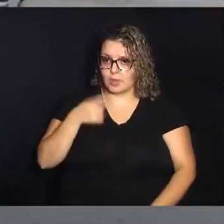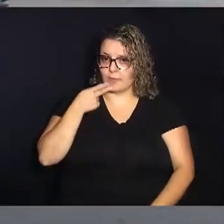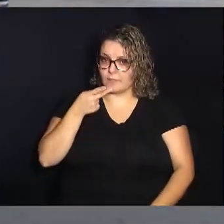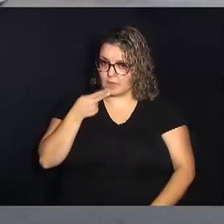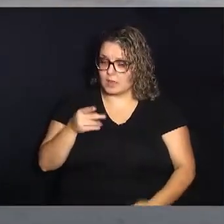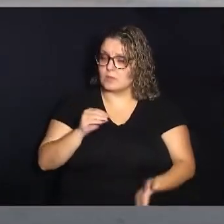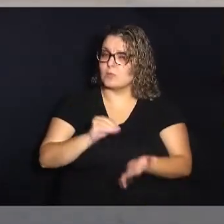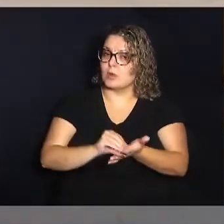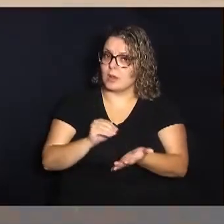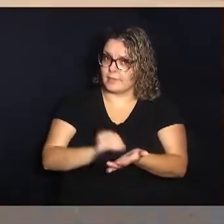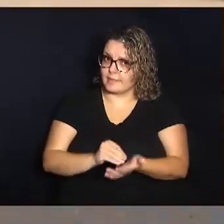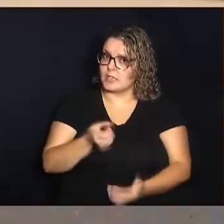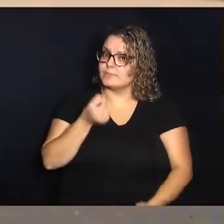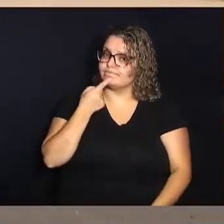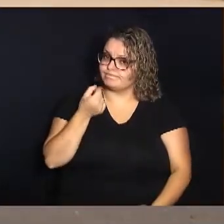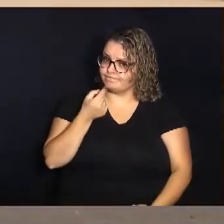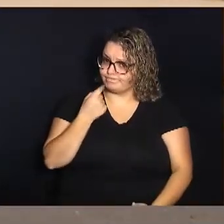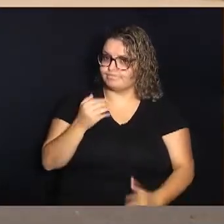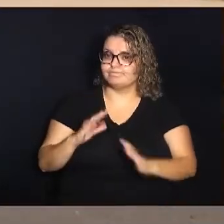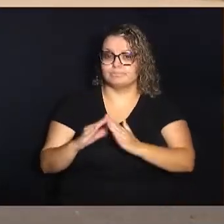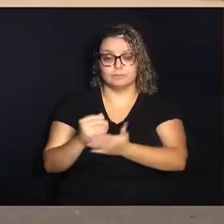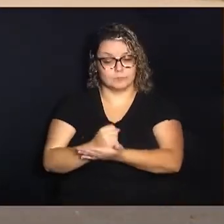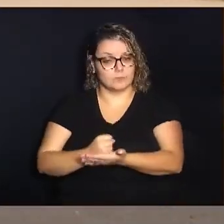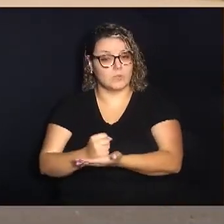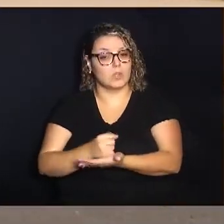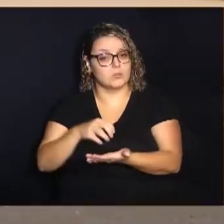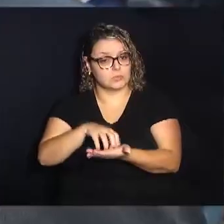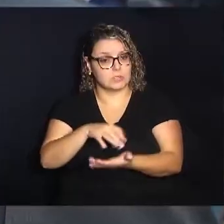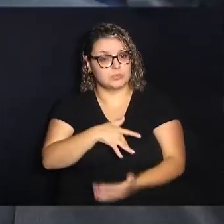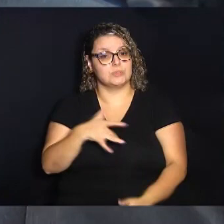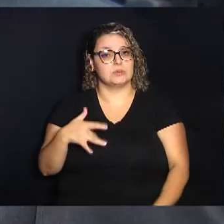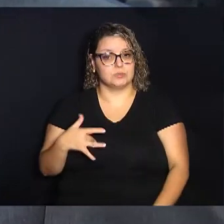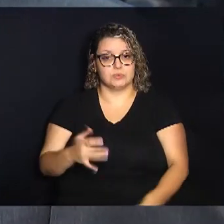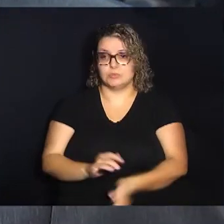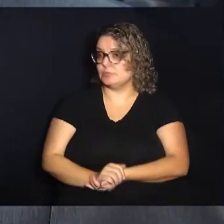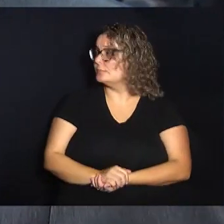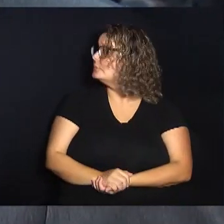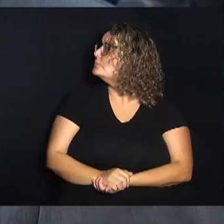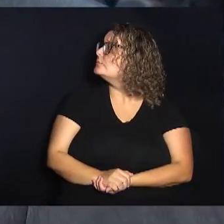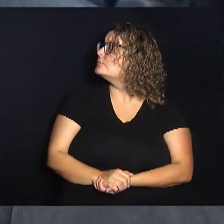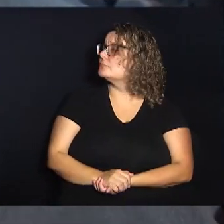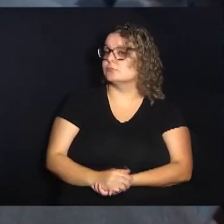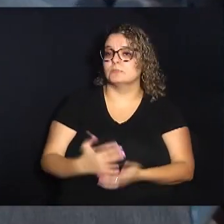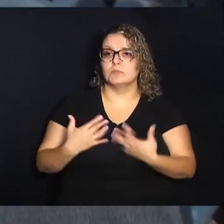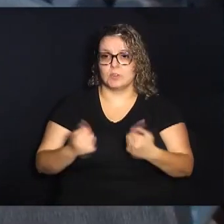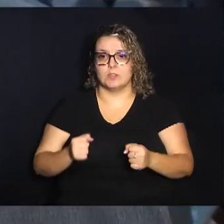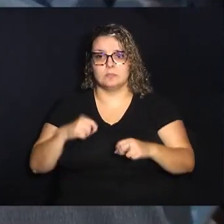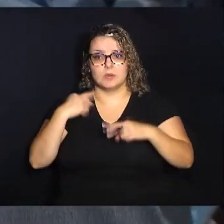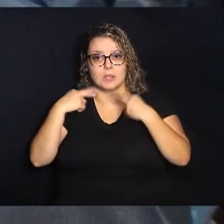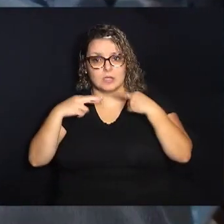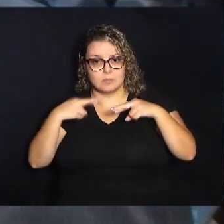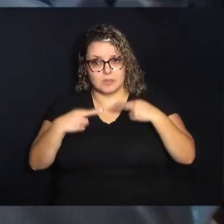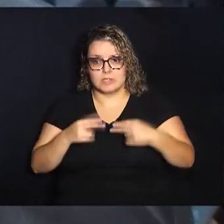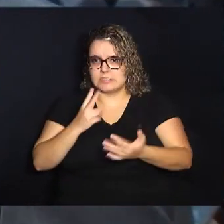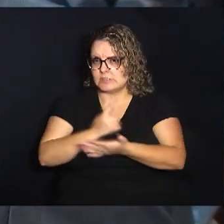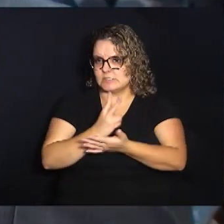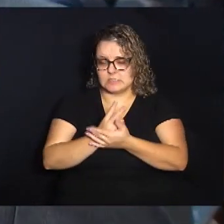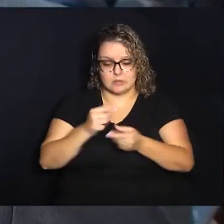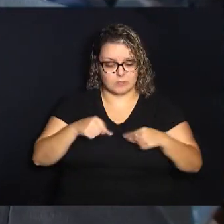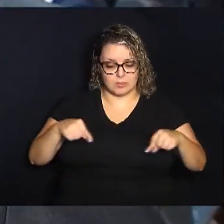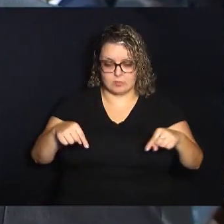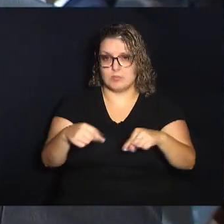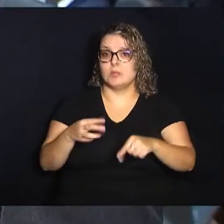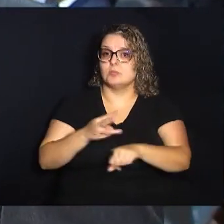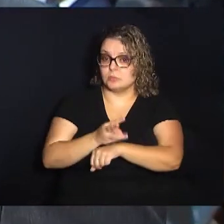a falta dos remédios nas farmácias dos centros de saúde. Eu tenho recebido queixas direto no meu gabinete, através do